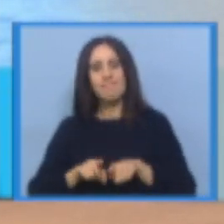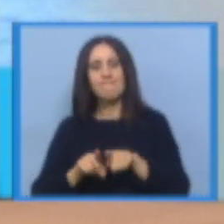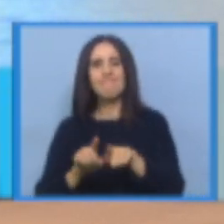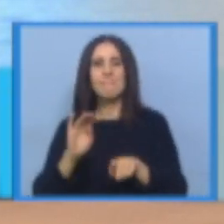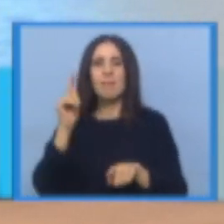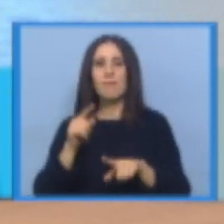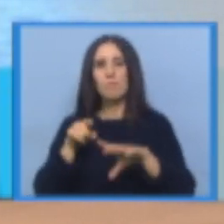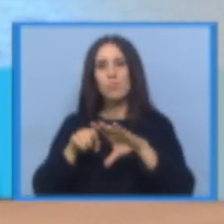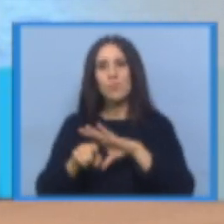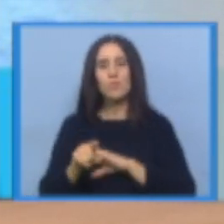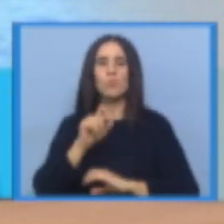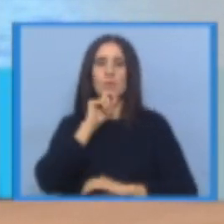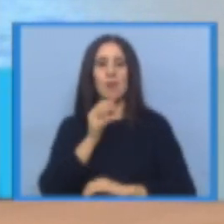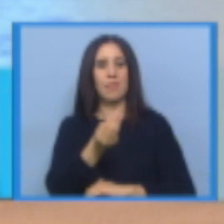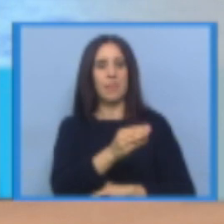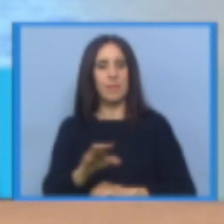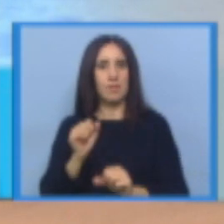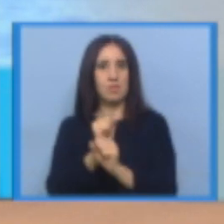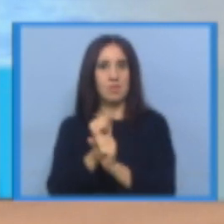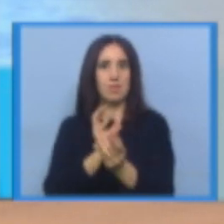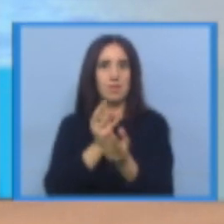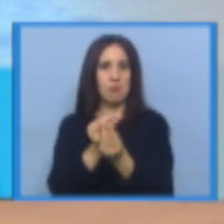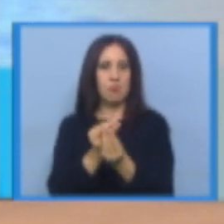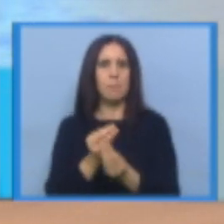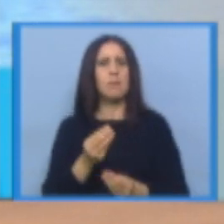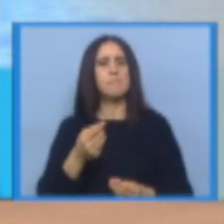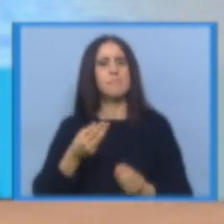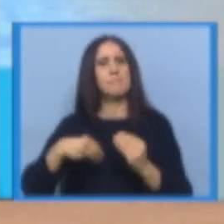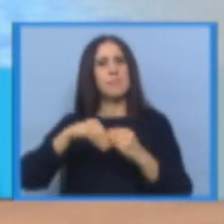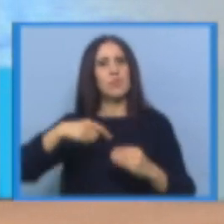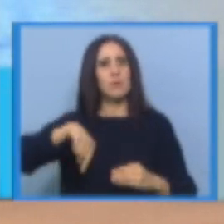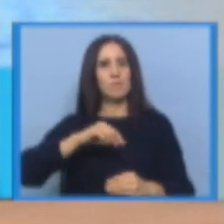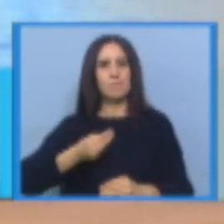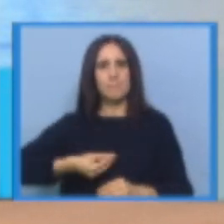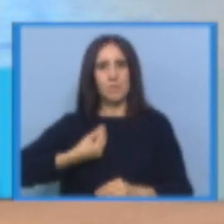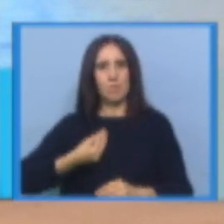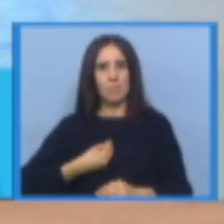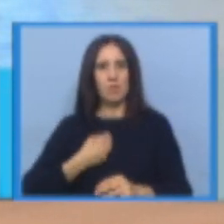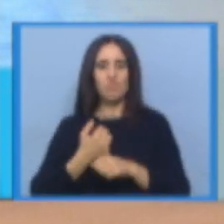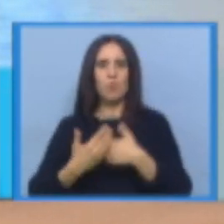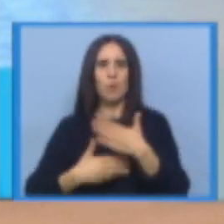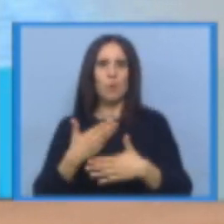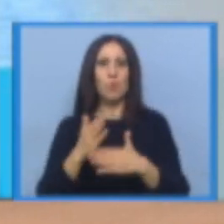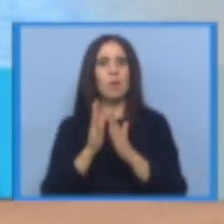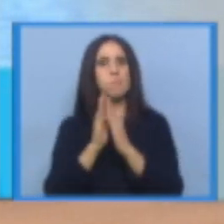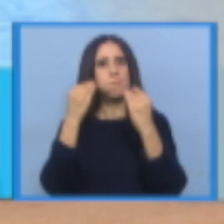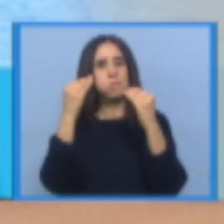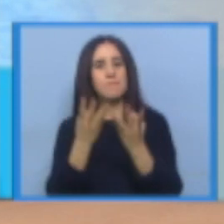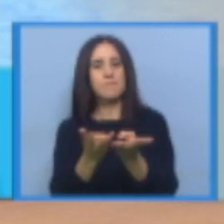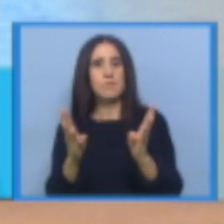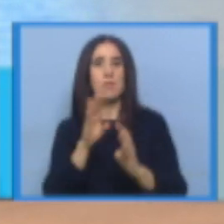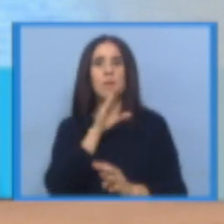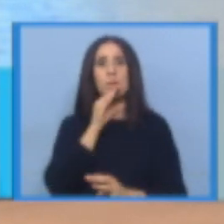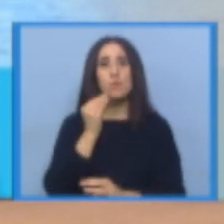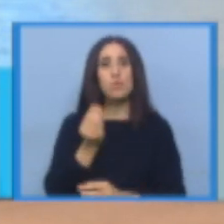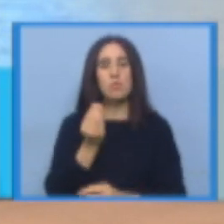fé e também do trabalho que podem fazer com as crianças. E também estamos preocupados e estamos a trabalhar a catequese com os adolescentes,